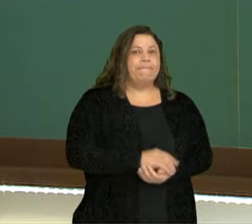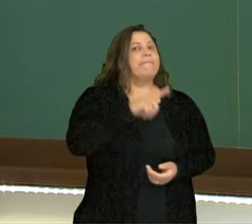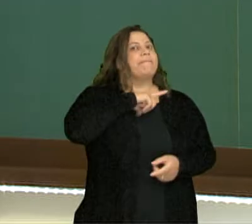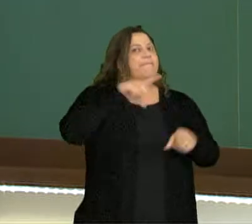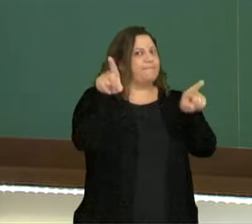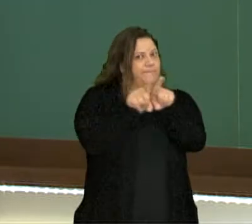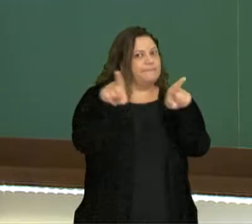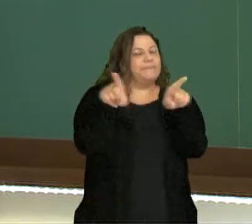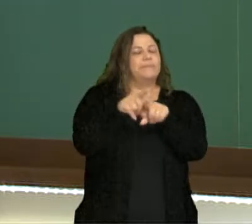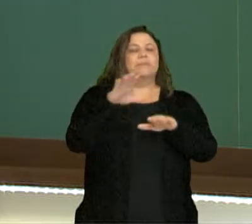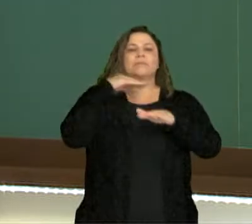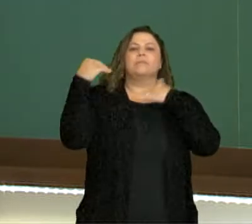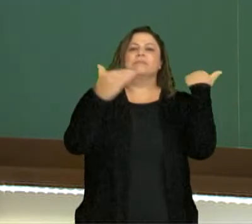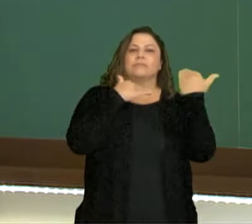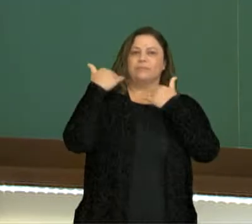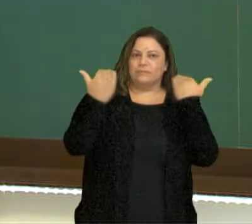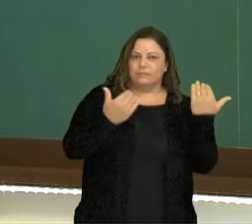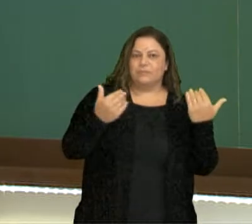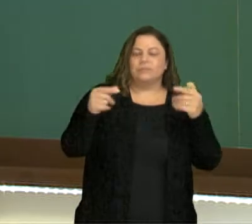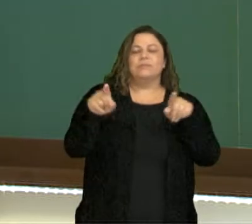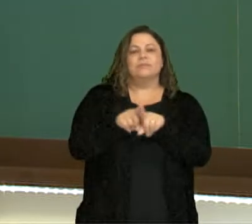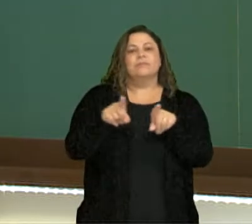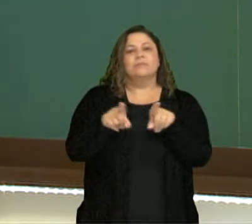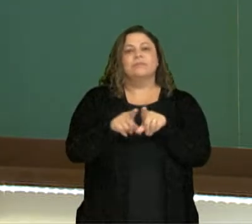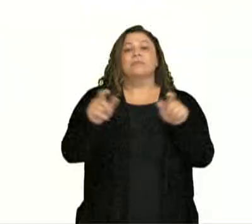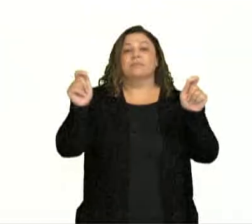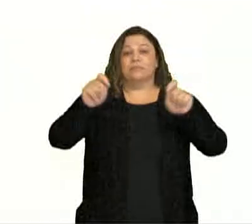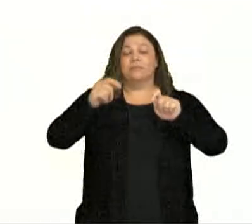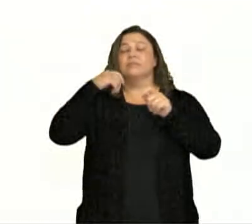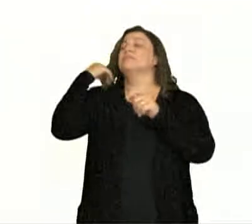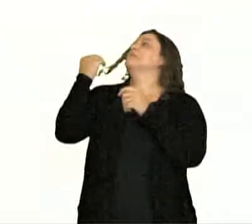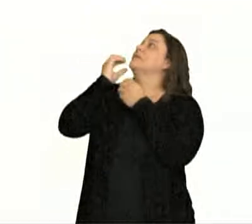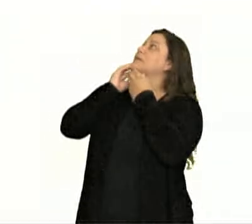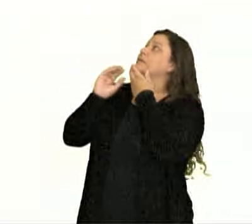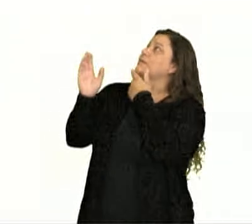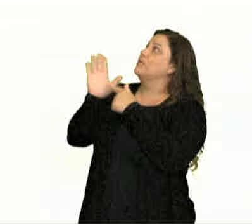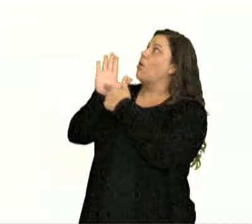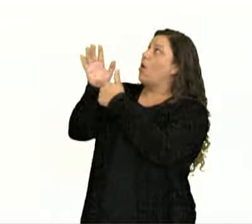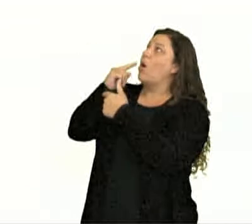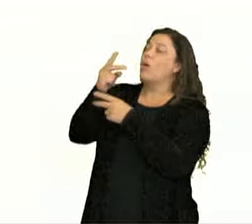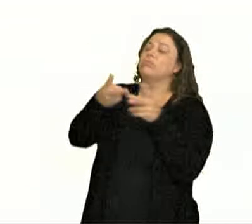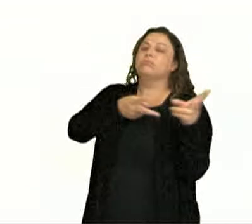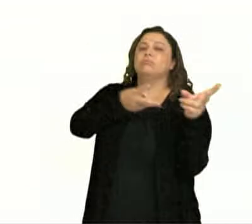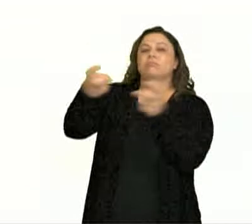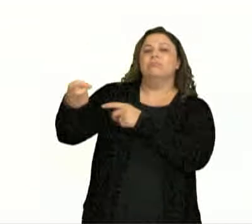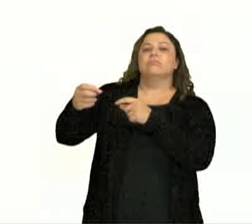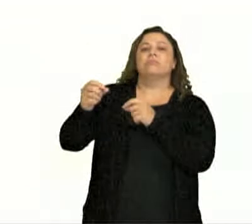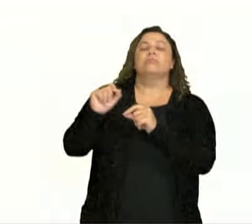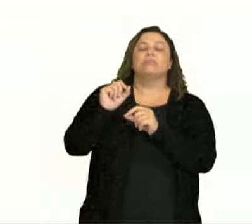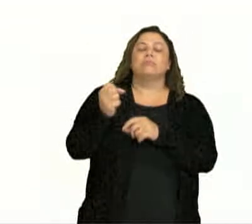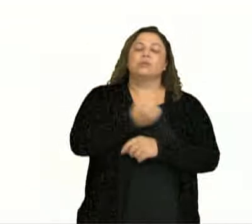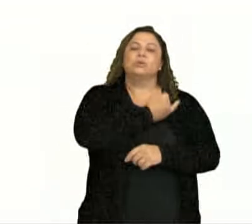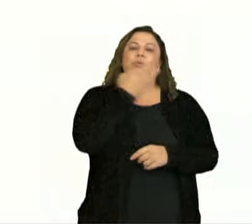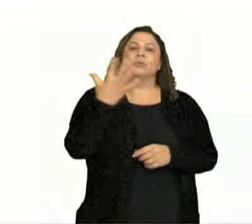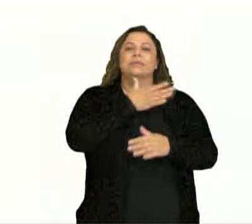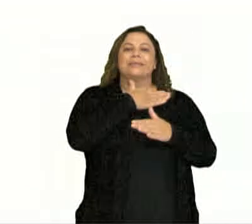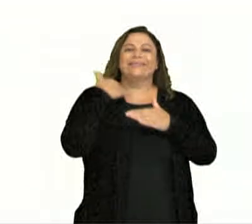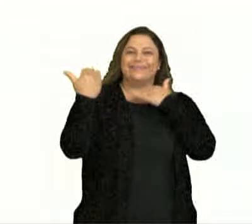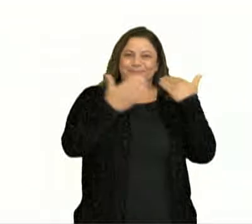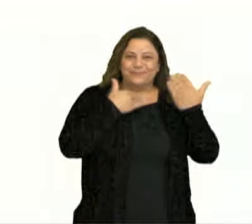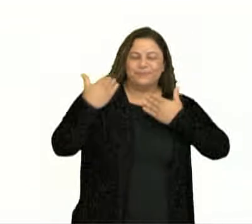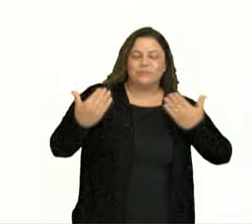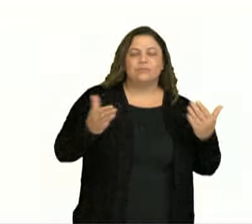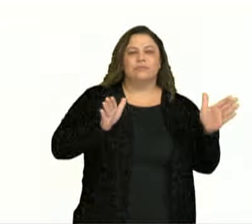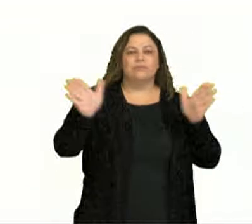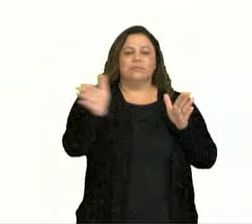também a taxa de mortalidade, ok? Esse indicador representa o número de óbitos ocorridos